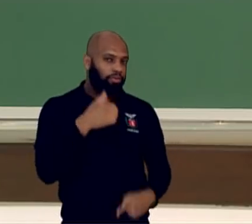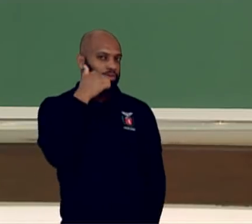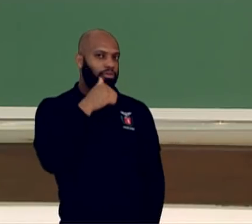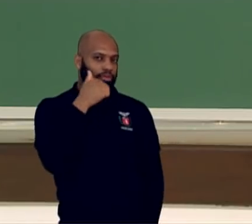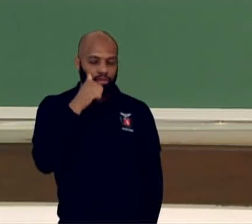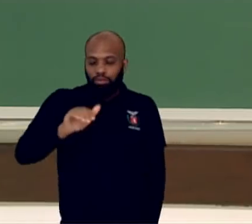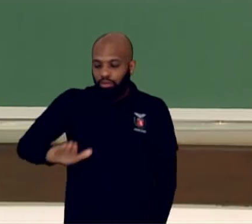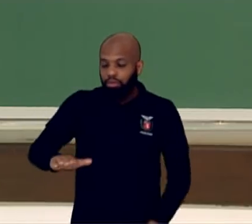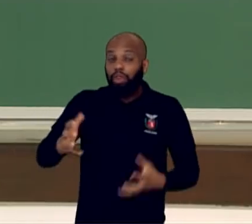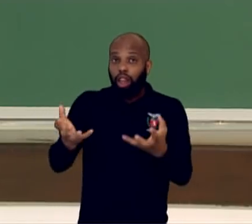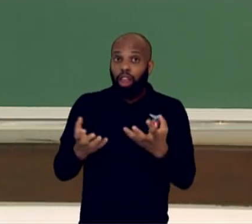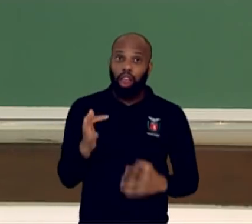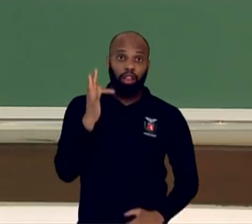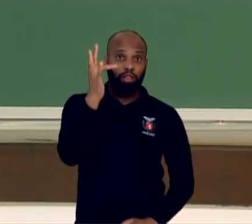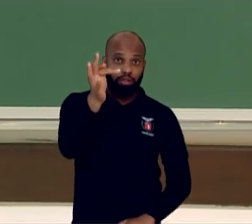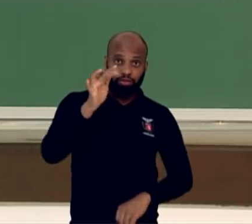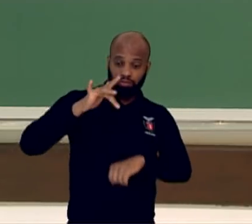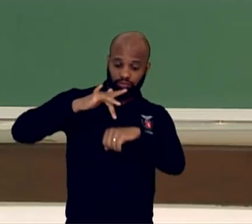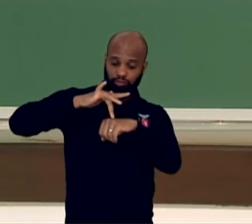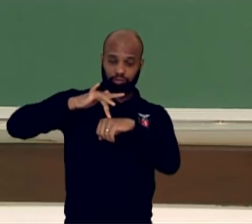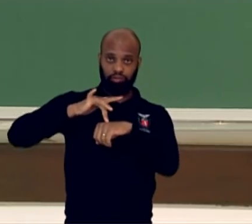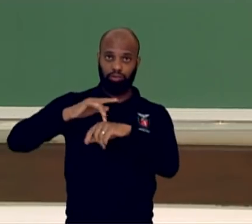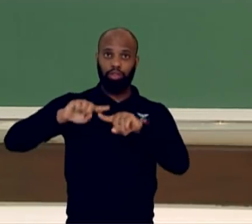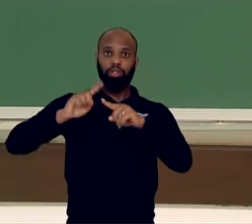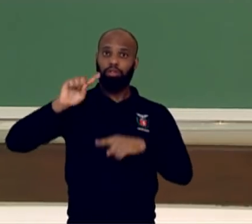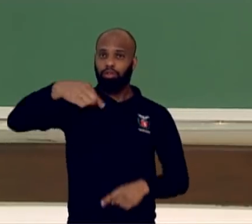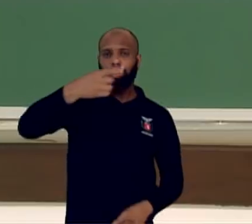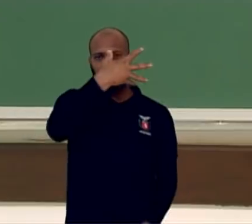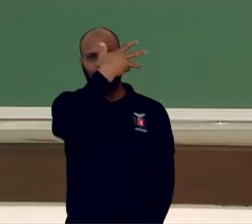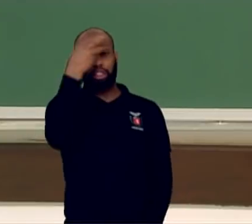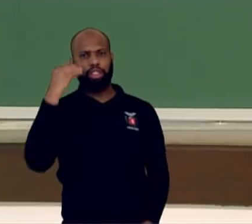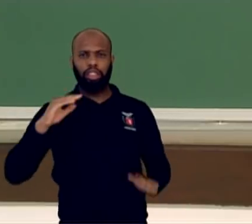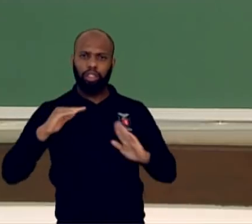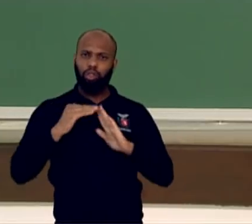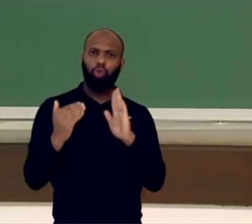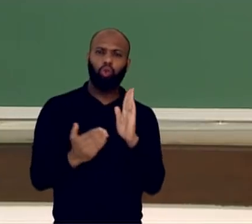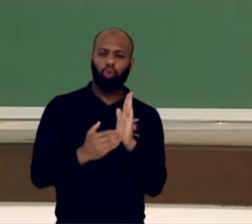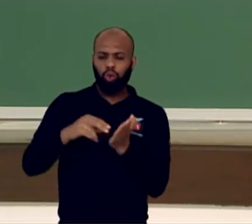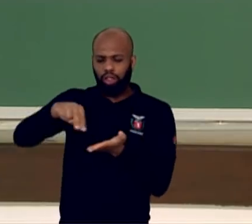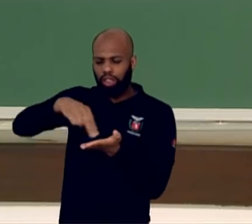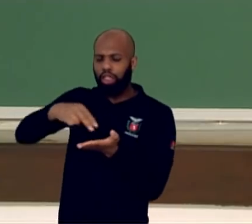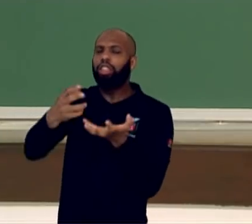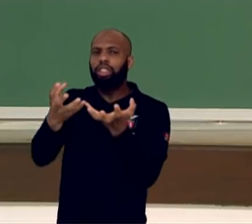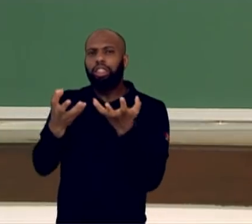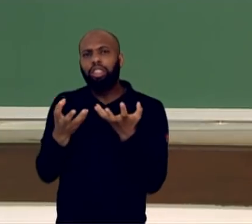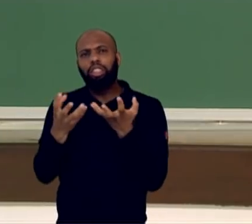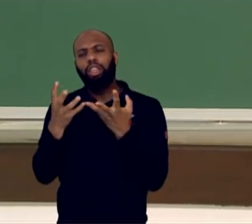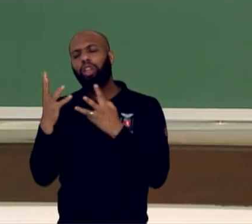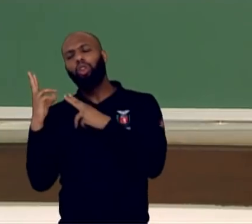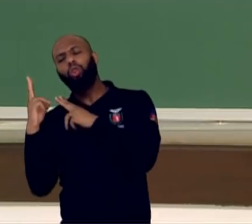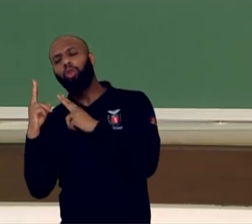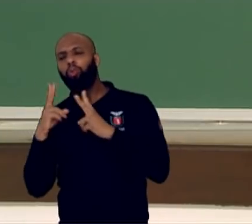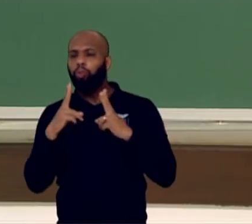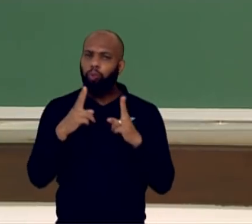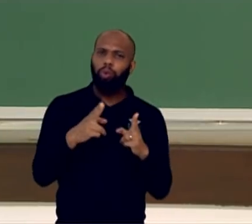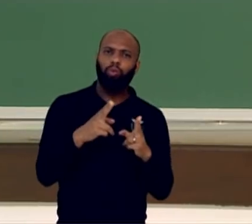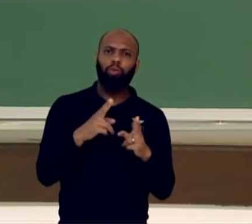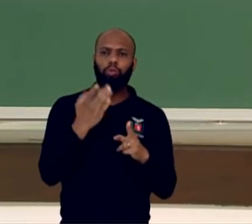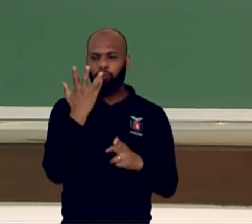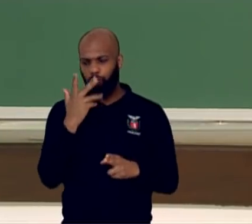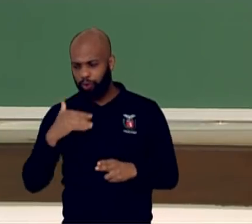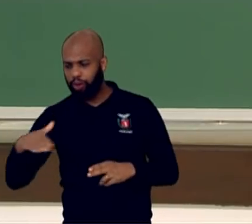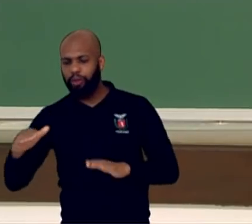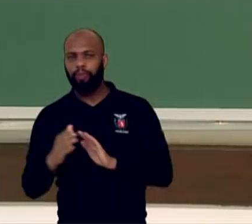ser bailarina, mas depois esquece todas as danças e também quer dormir como as outras crianças. Então, fala do sonho